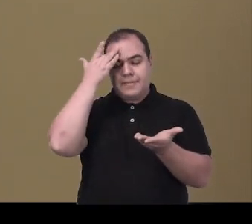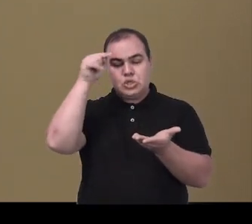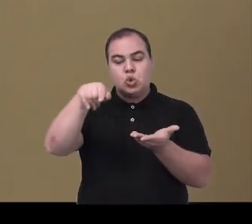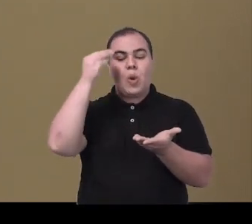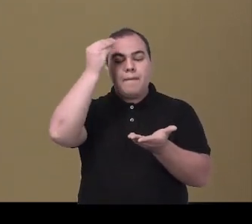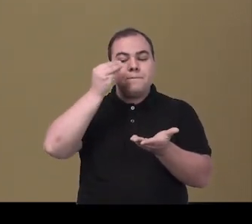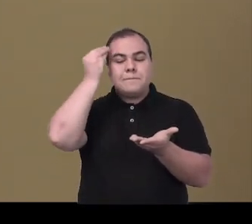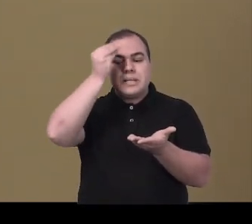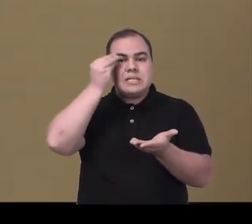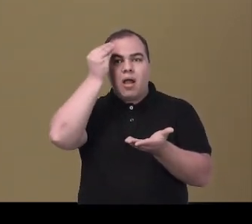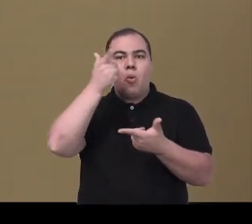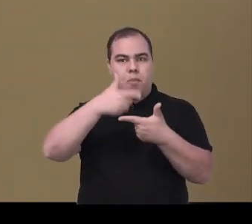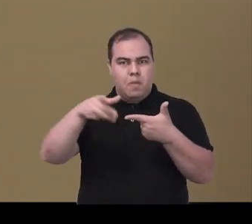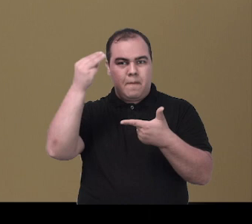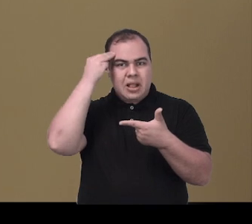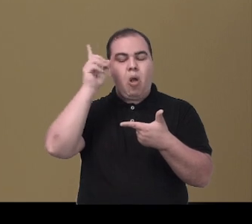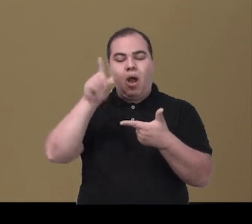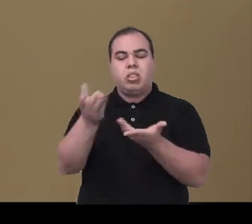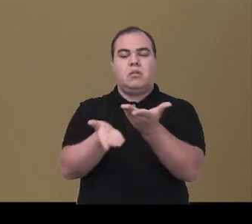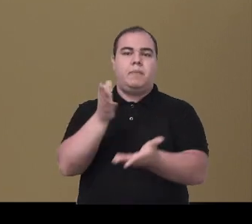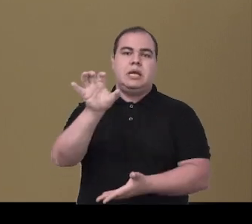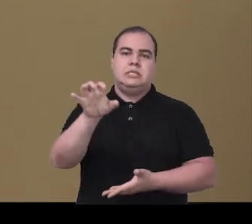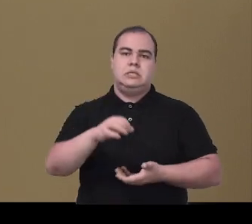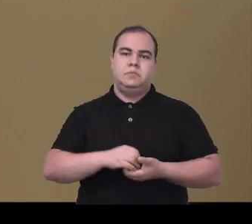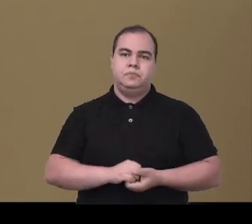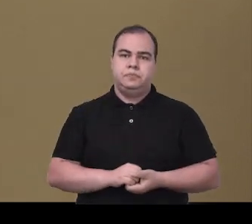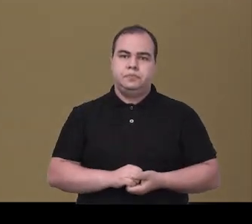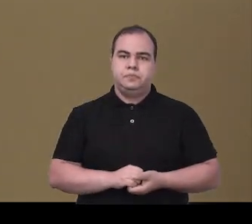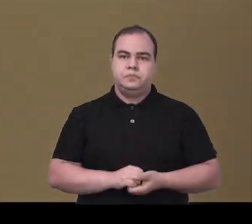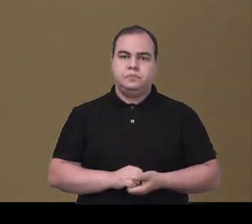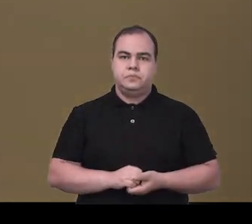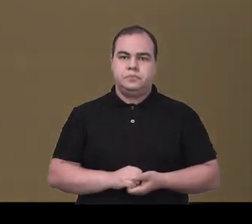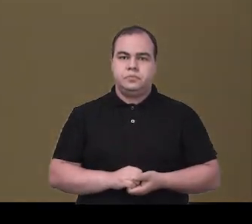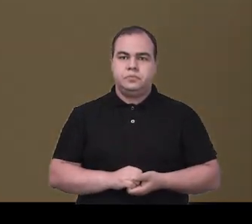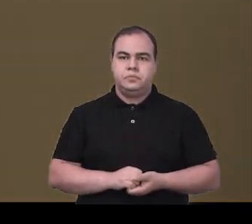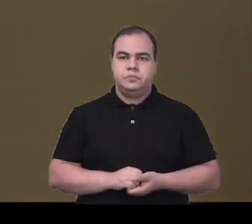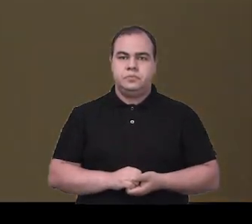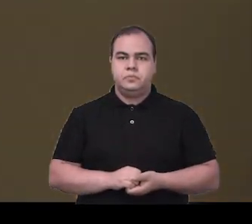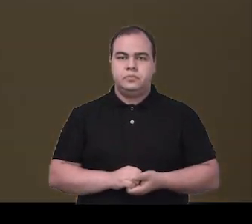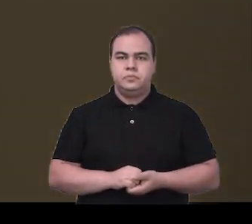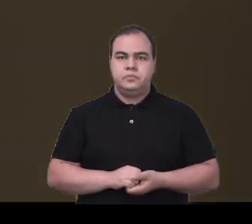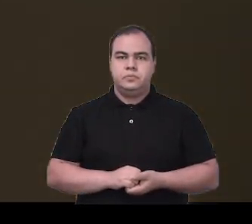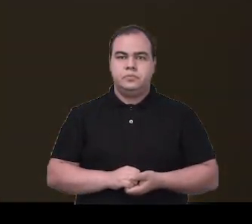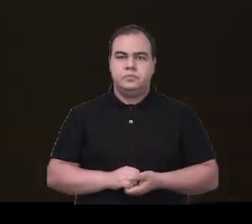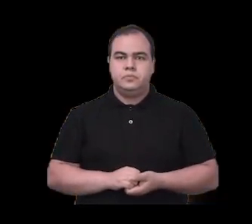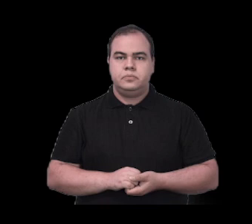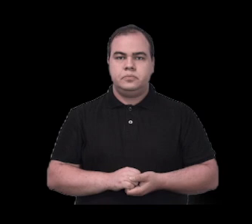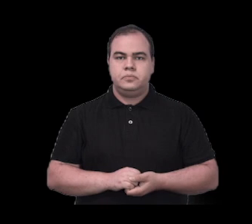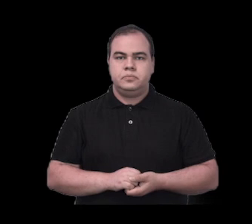à pessoa que estava com problema. Ele sai e fecha a porta. Em seguida, as imagens voltam a se intercalar.